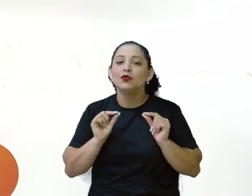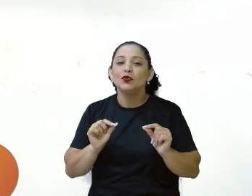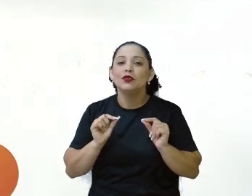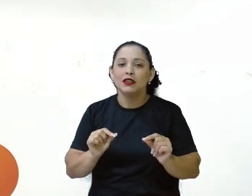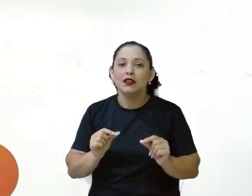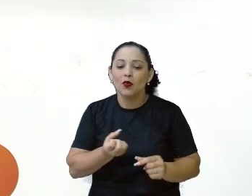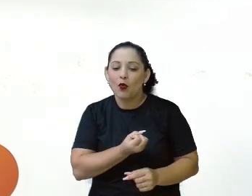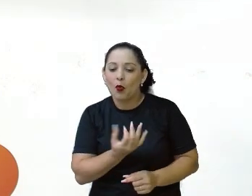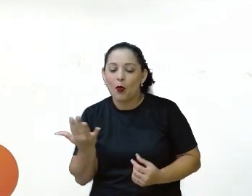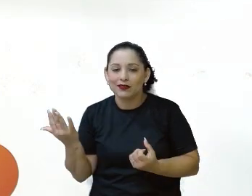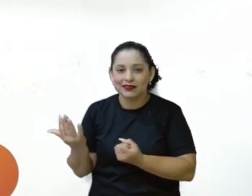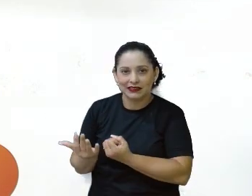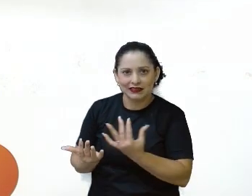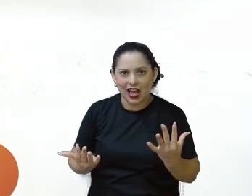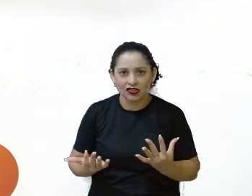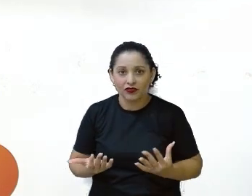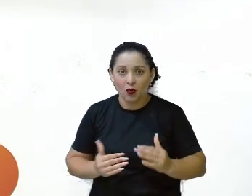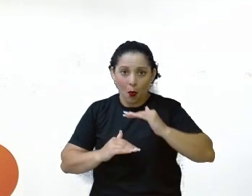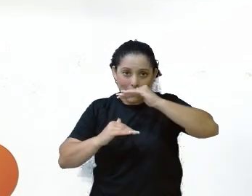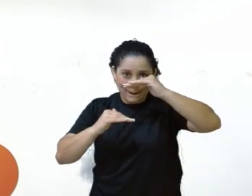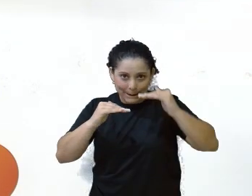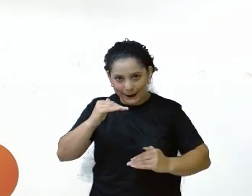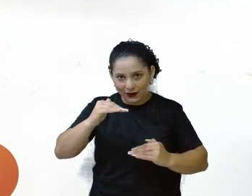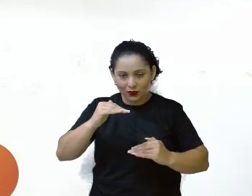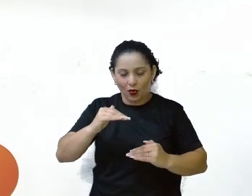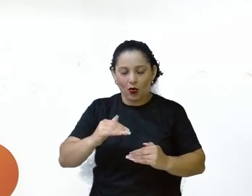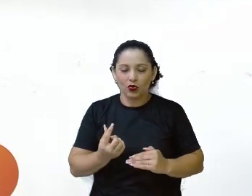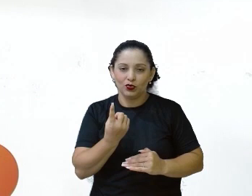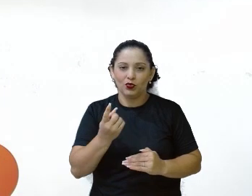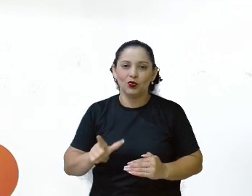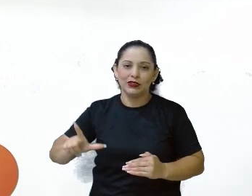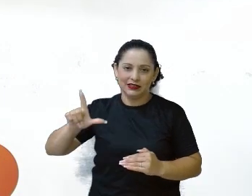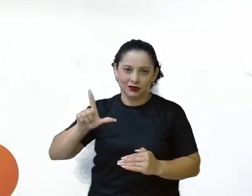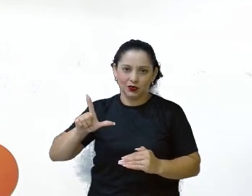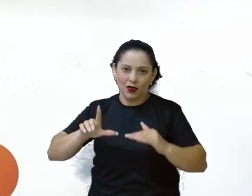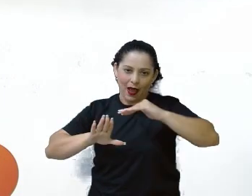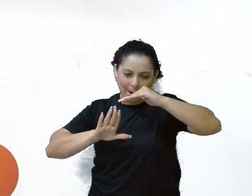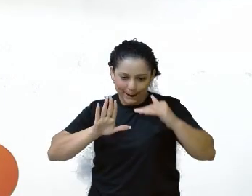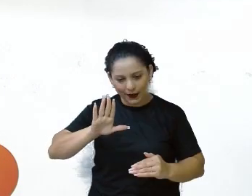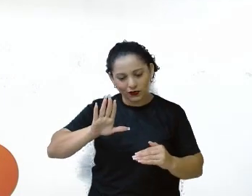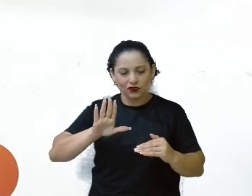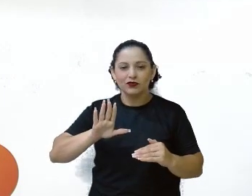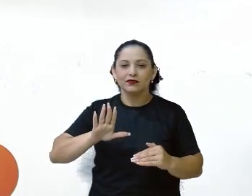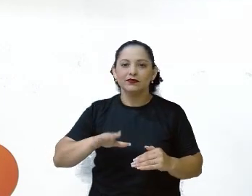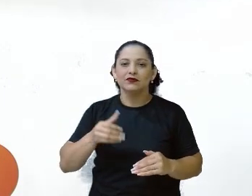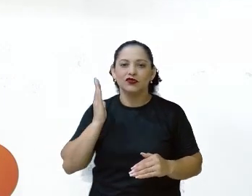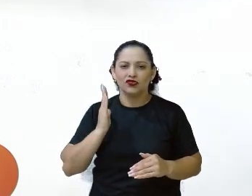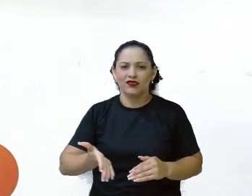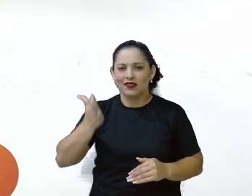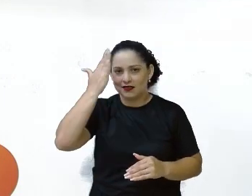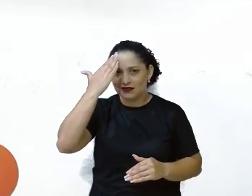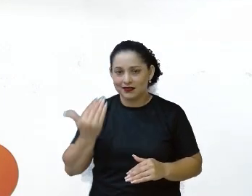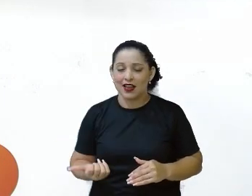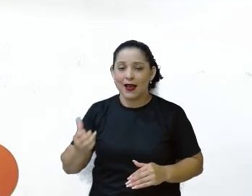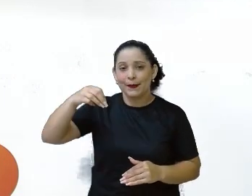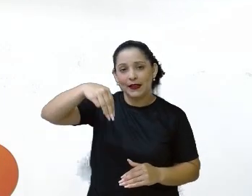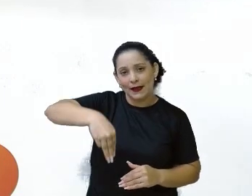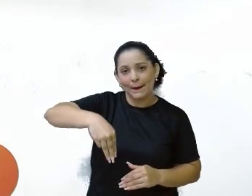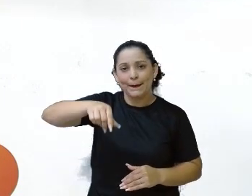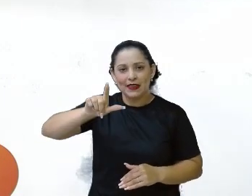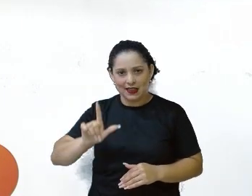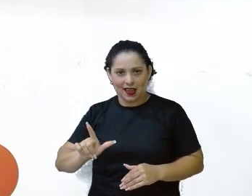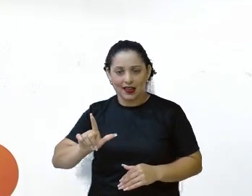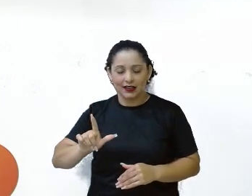forem menores que 1 litro, né? Menores que 1000, não é? É, porque você já descobriu que 1000